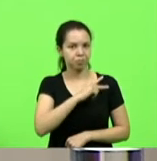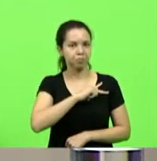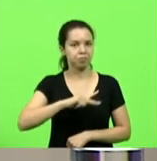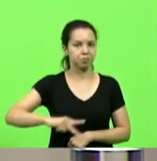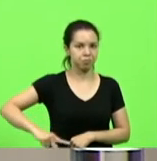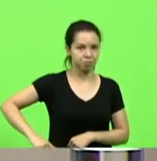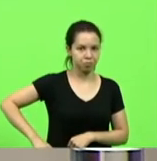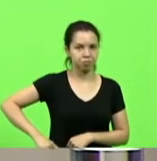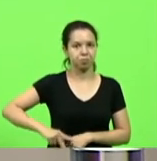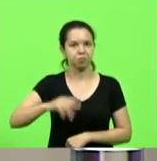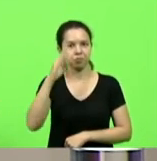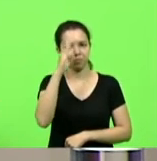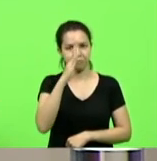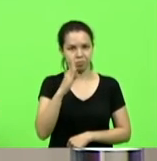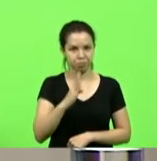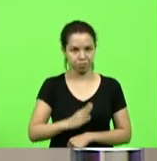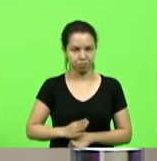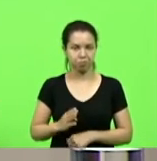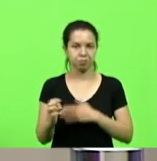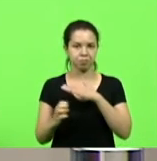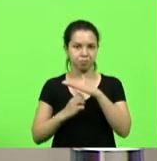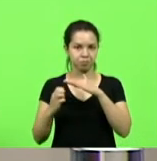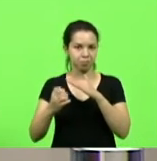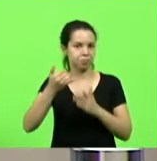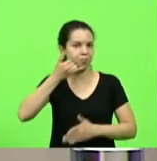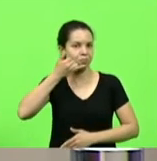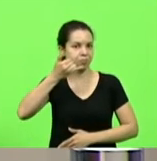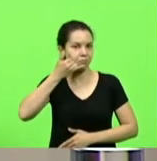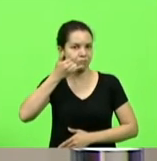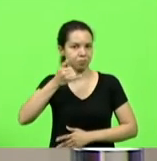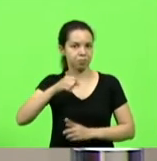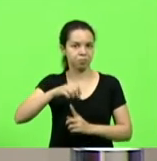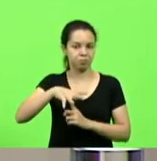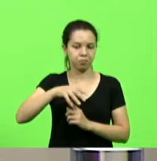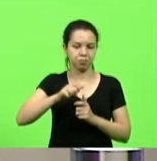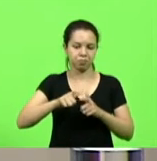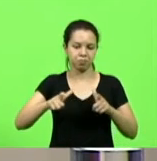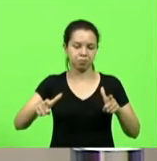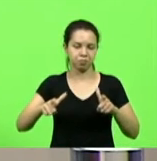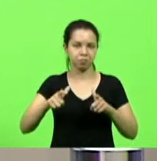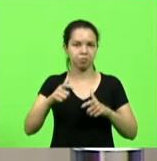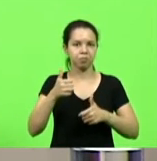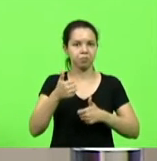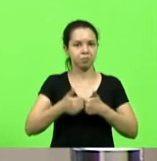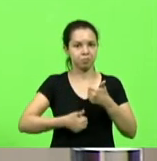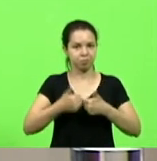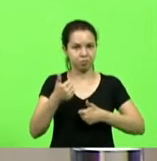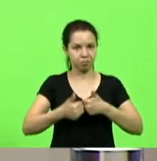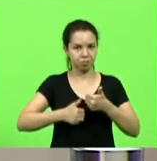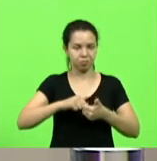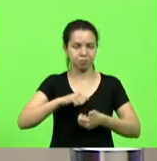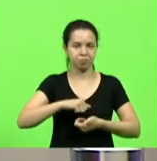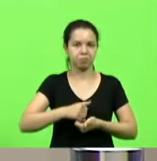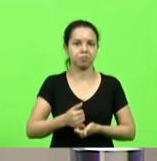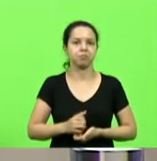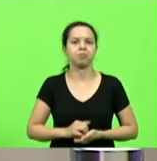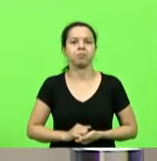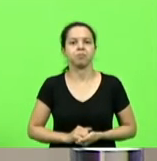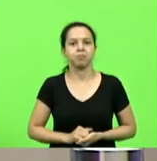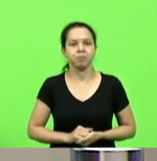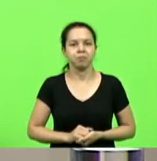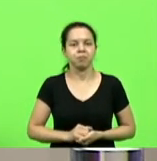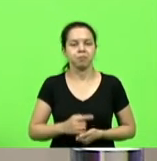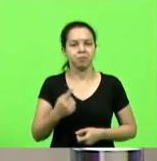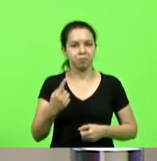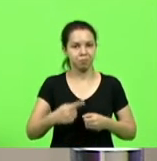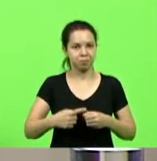de Telecomunicações, que amplia a rede de sinal telefônico no município de Massaranduba. Em discussão? Não havendo quem queira